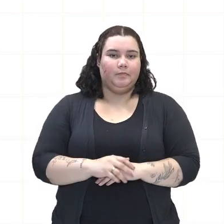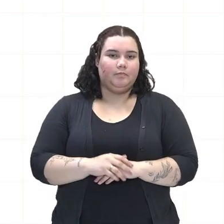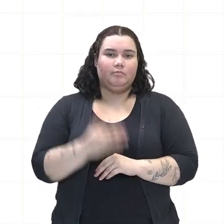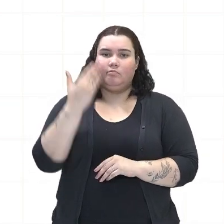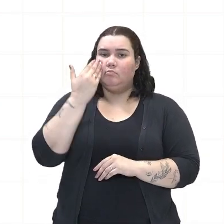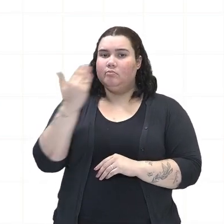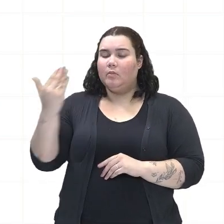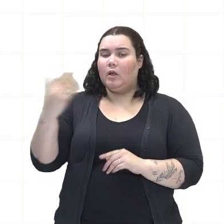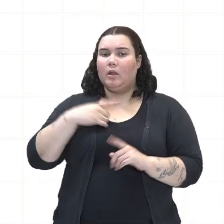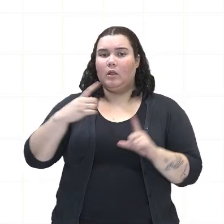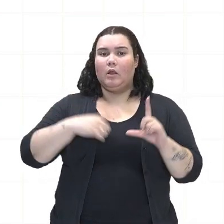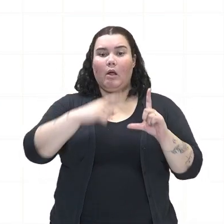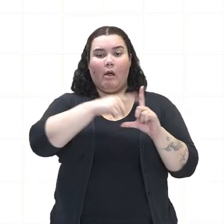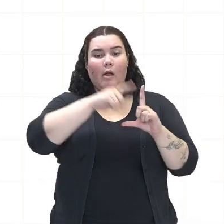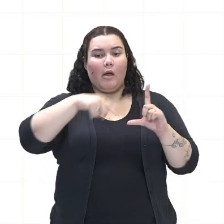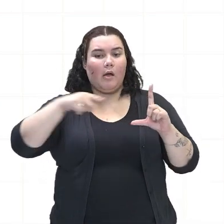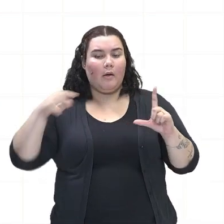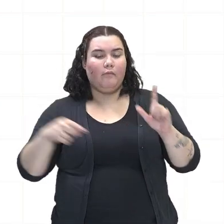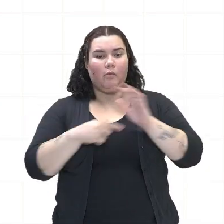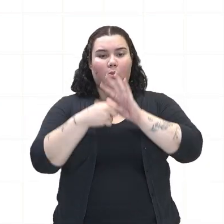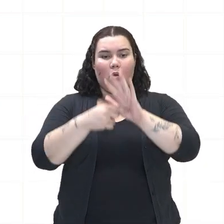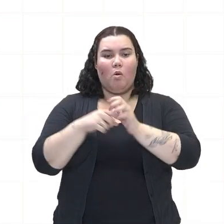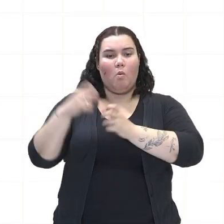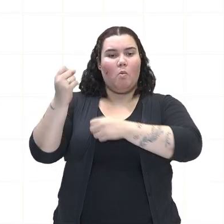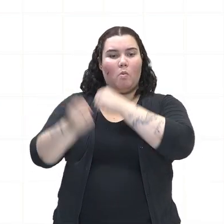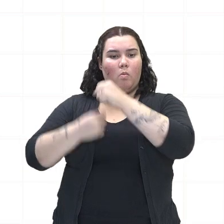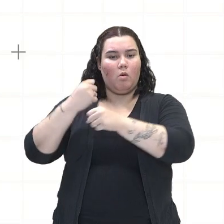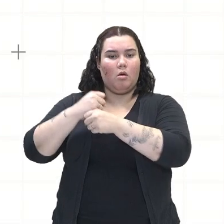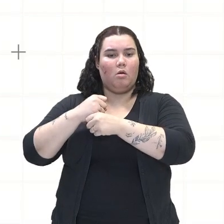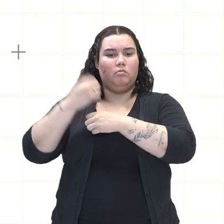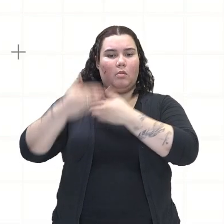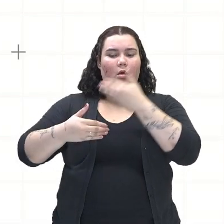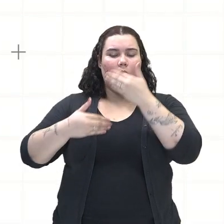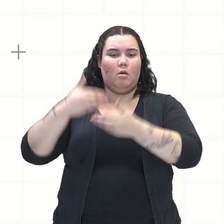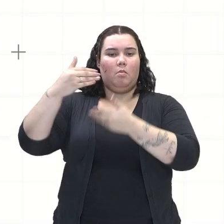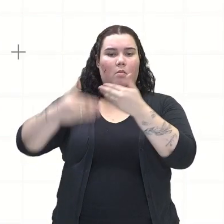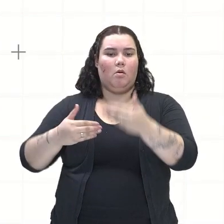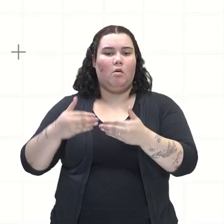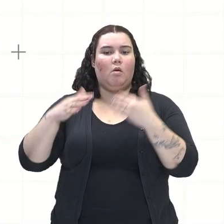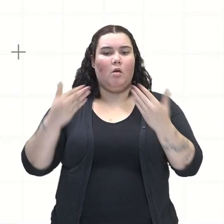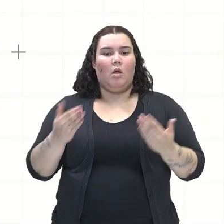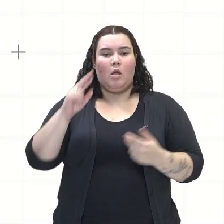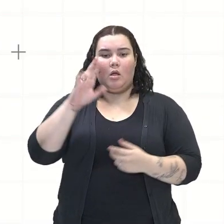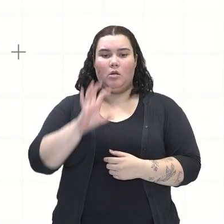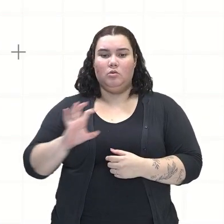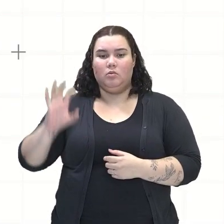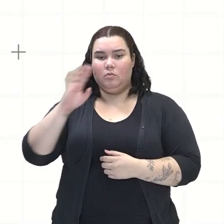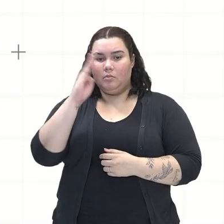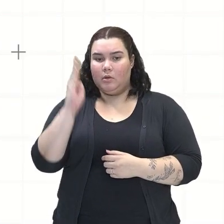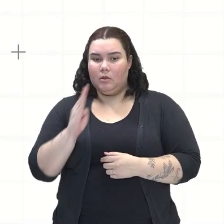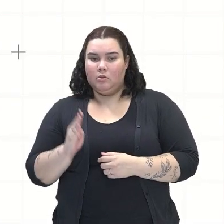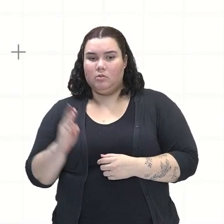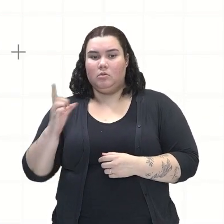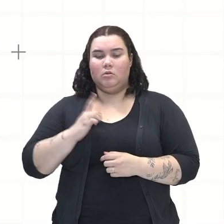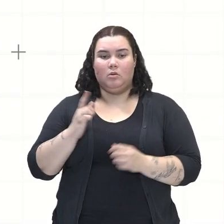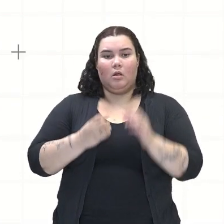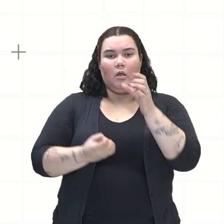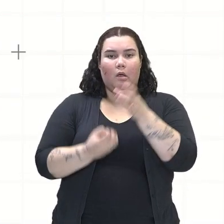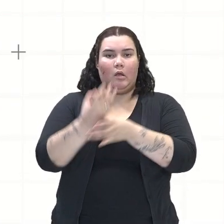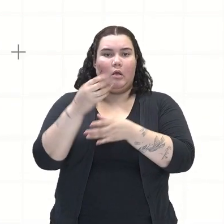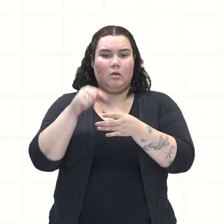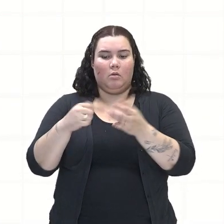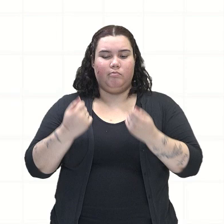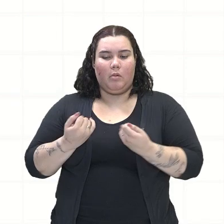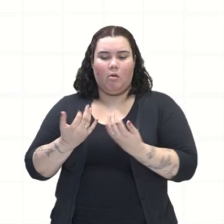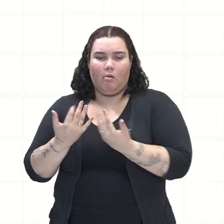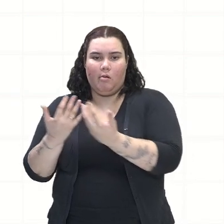mostram a cada ano qual é a participação das regiões do Brasil na produção ali de soja. Olha